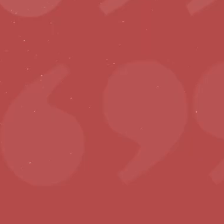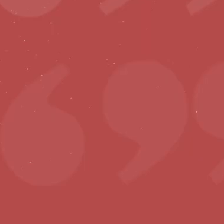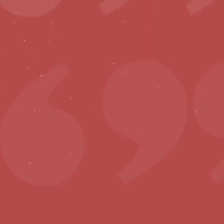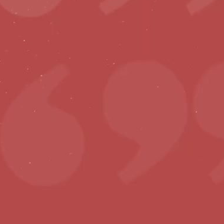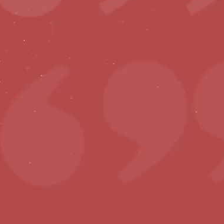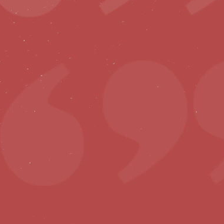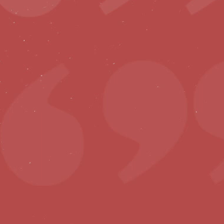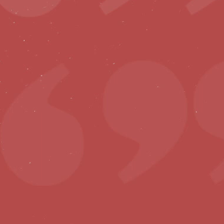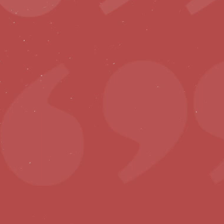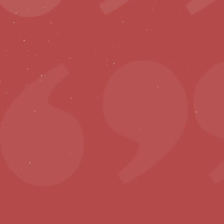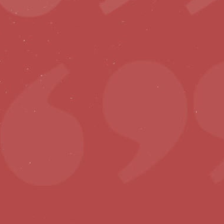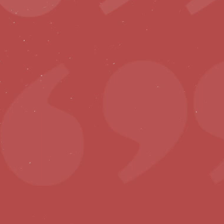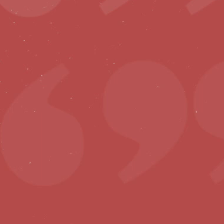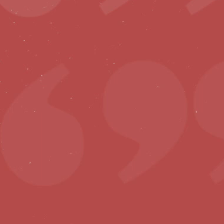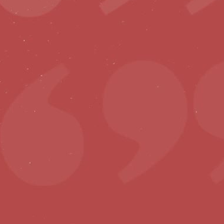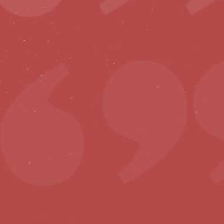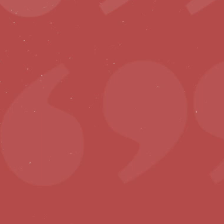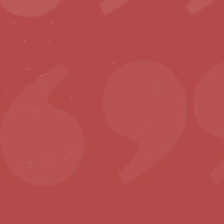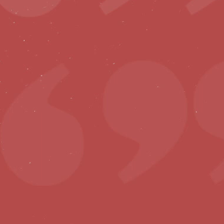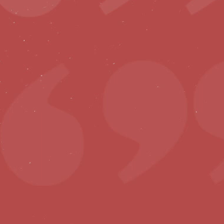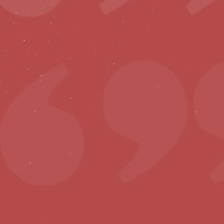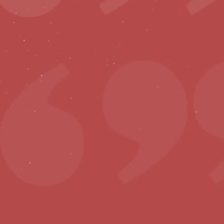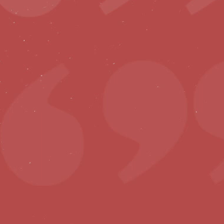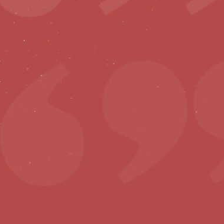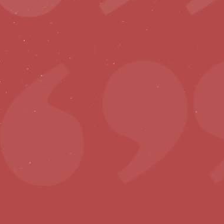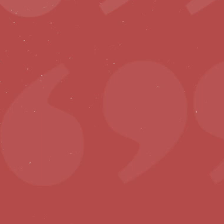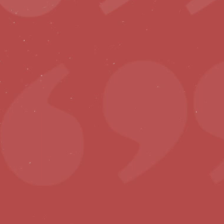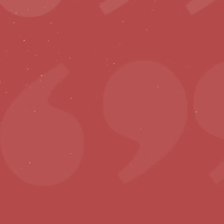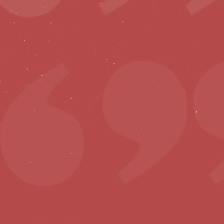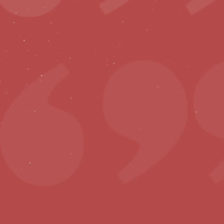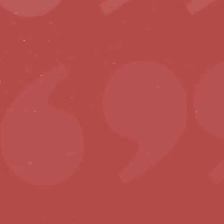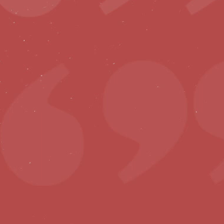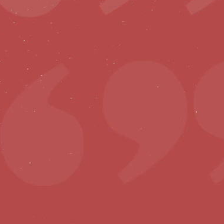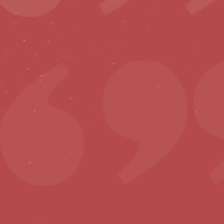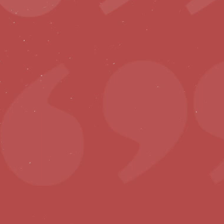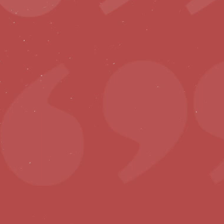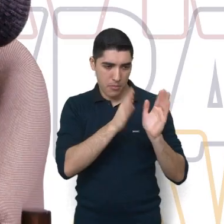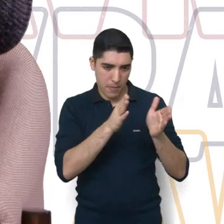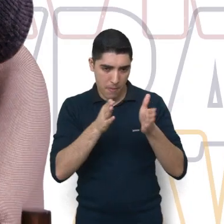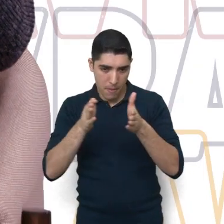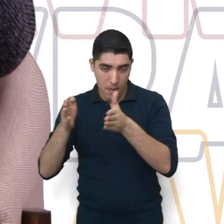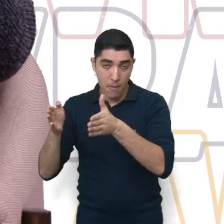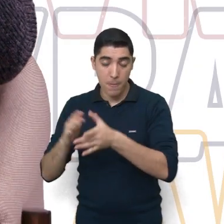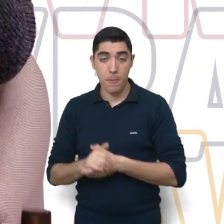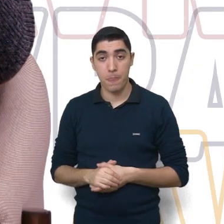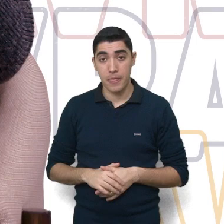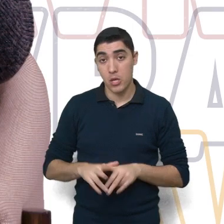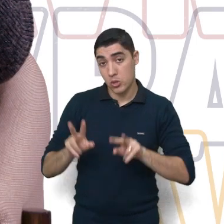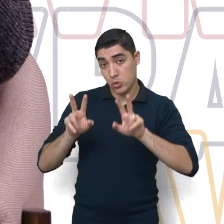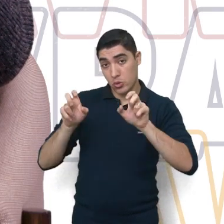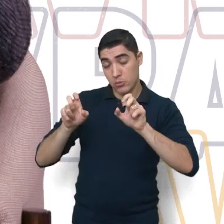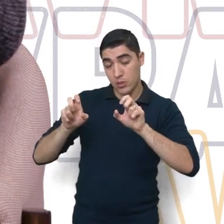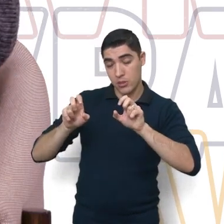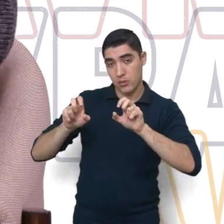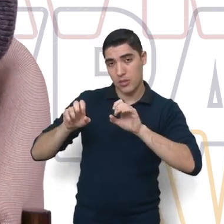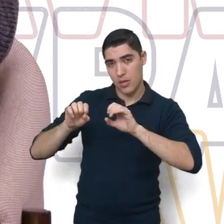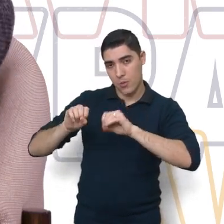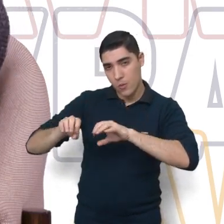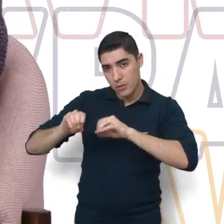do equilíbrio ambiental para o meio ambiente e a sociedade ela Ampla